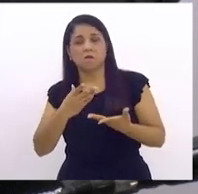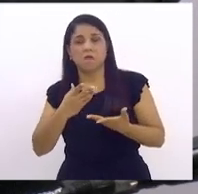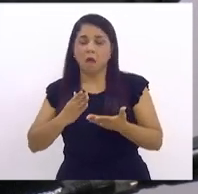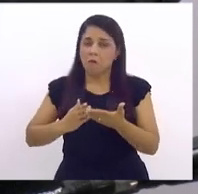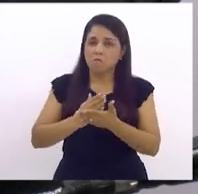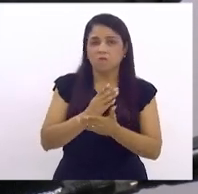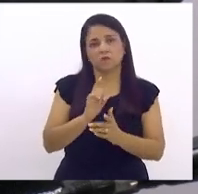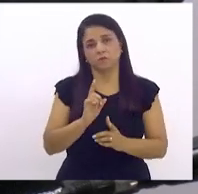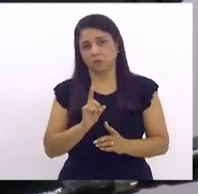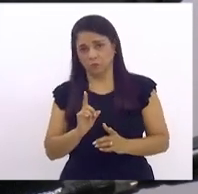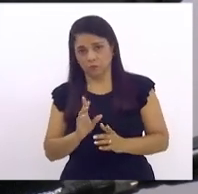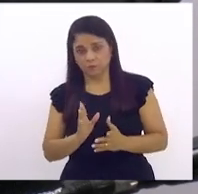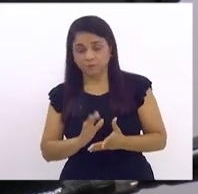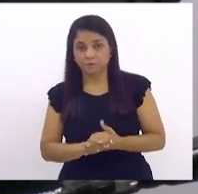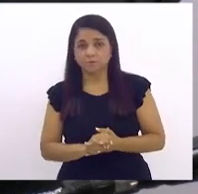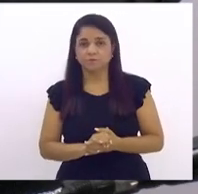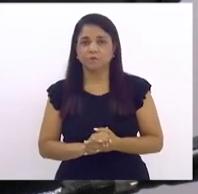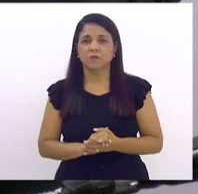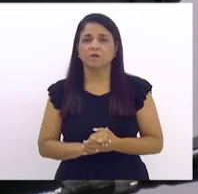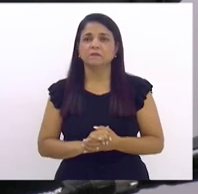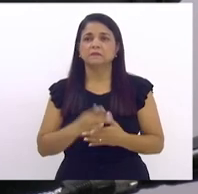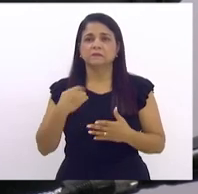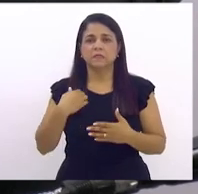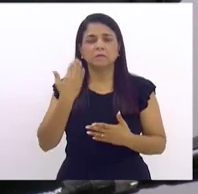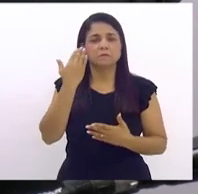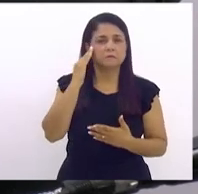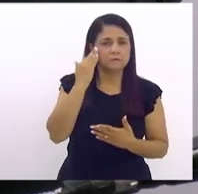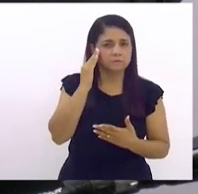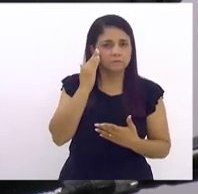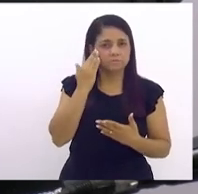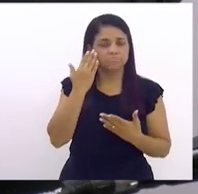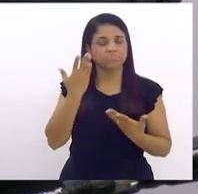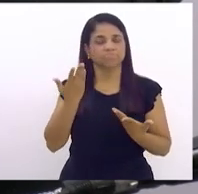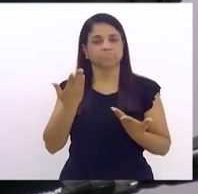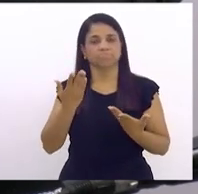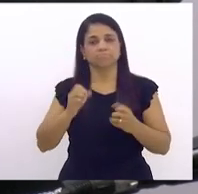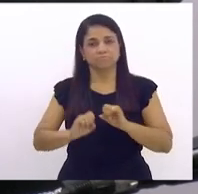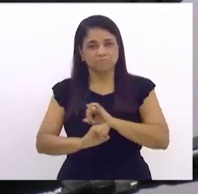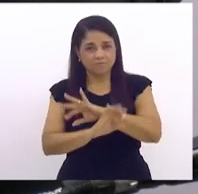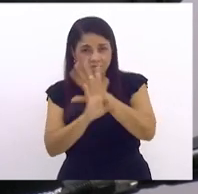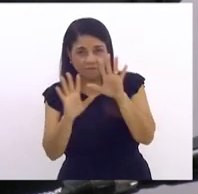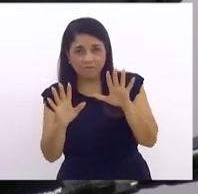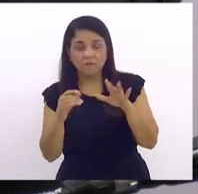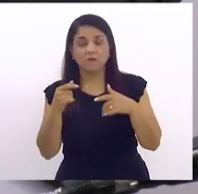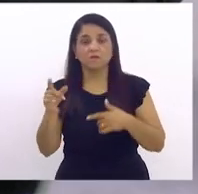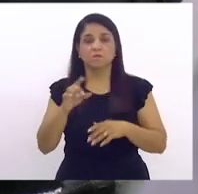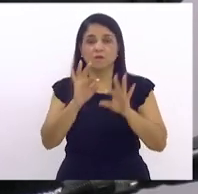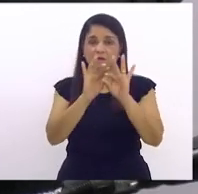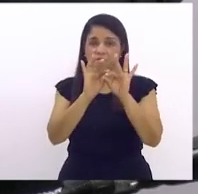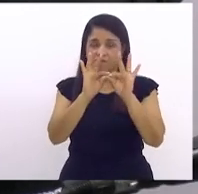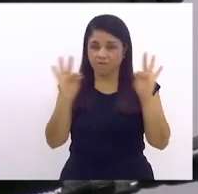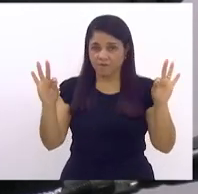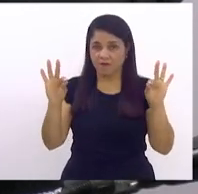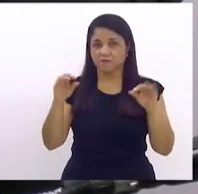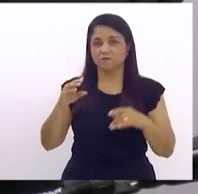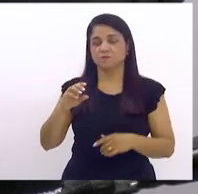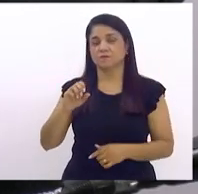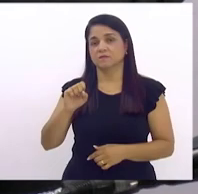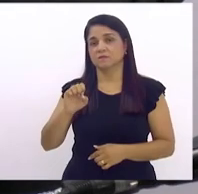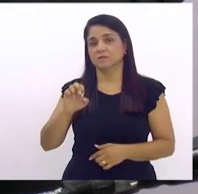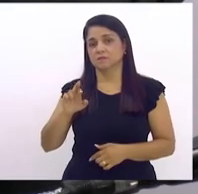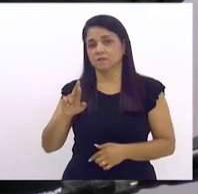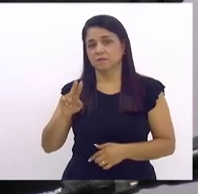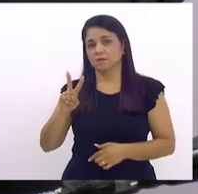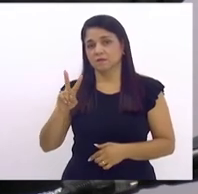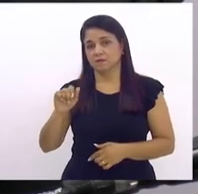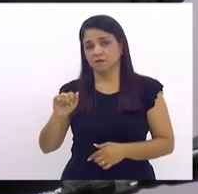mais. Eu acho que dá para pacificar o entendimento, usando uma palavra, uma frase do deputado Serafini na audiência passada, que